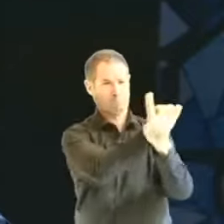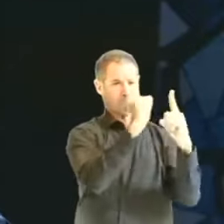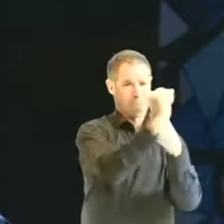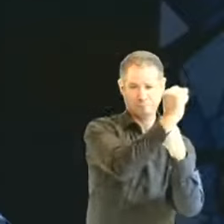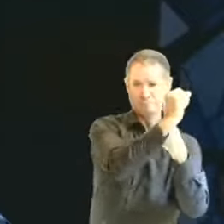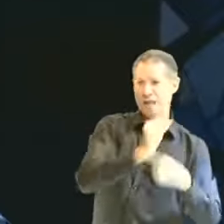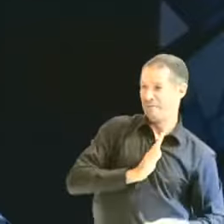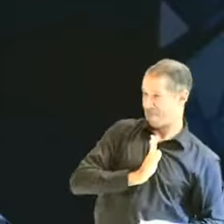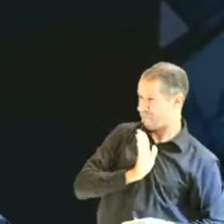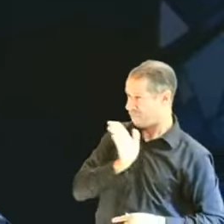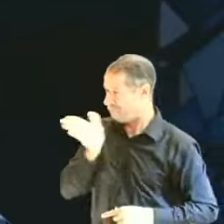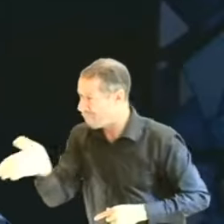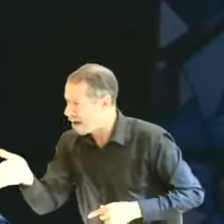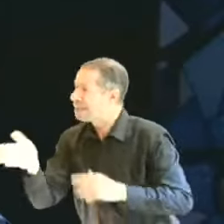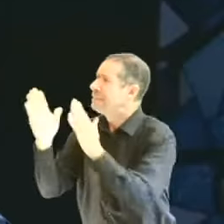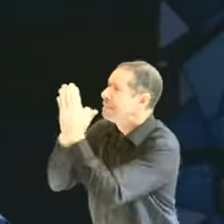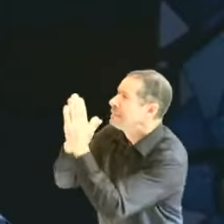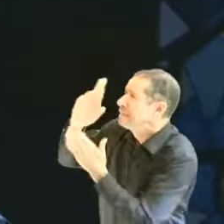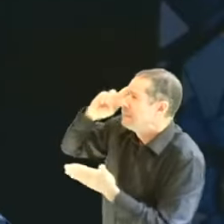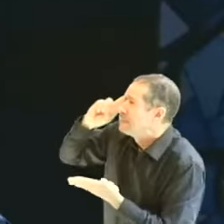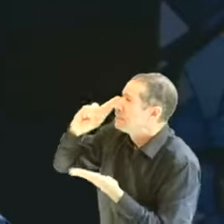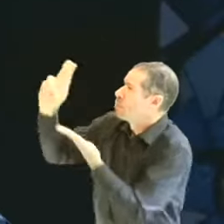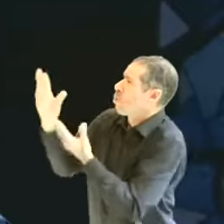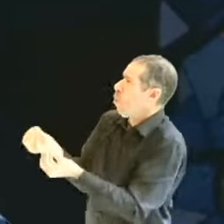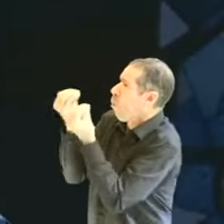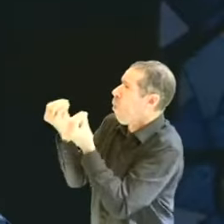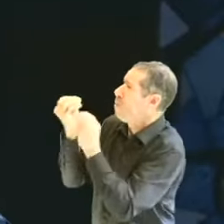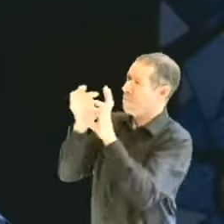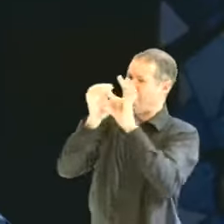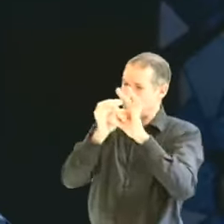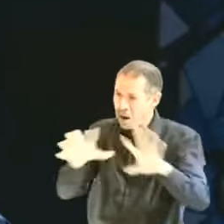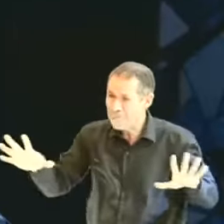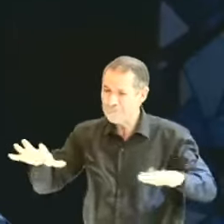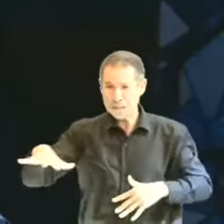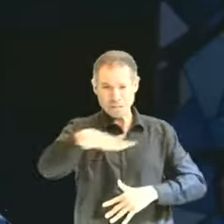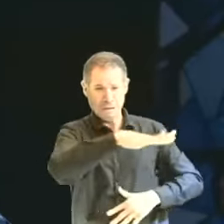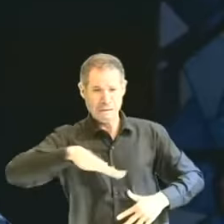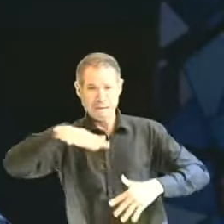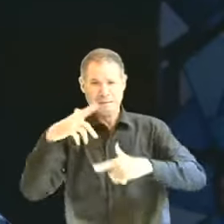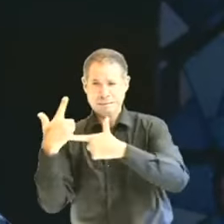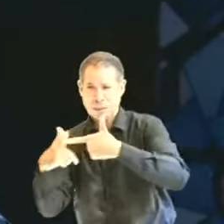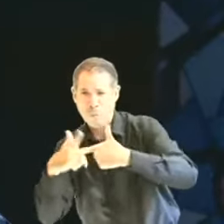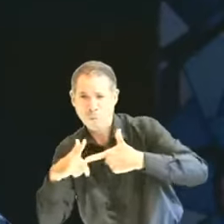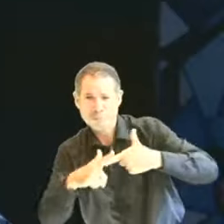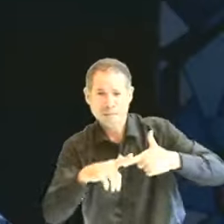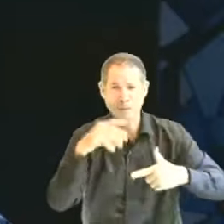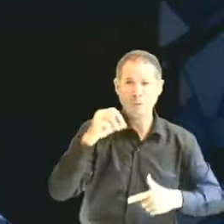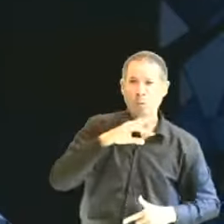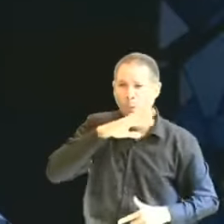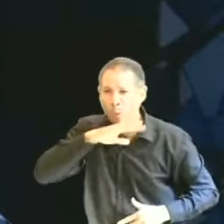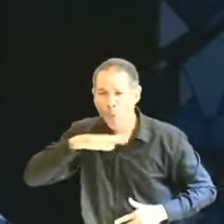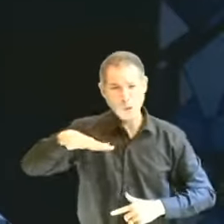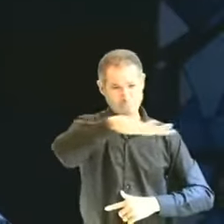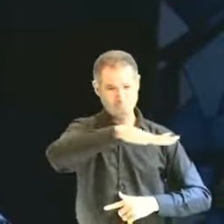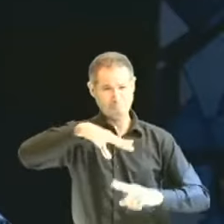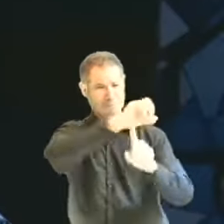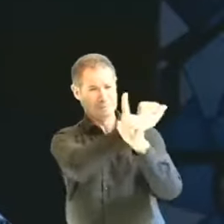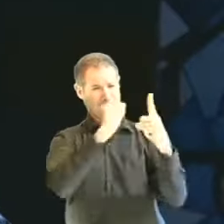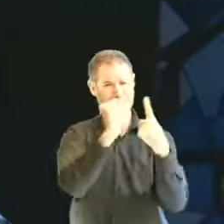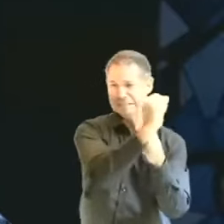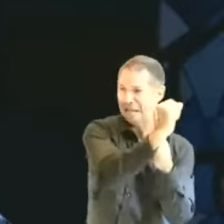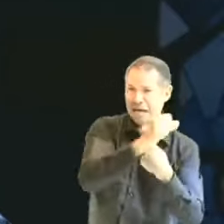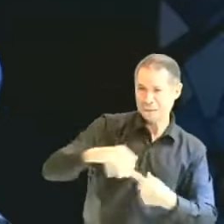ele vai e começa a orar: Senhor, como é que o Senhor permite que tanta coisa ruim aconteça nessa sociedade?